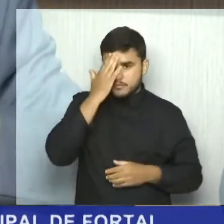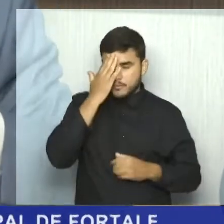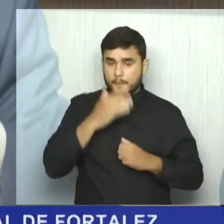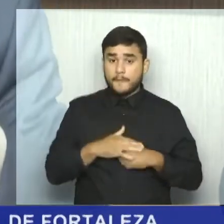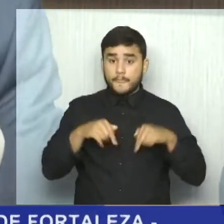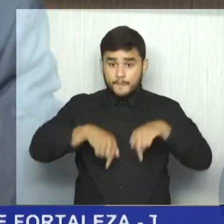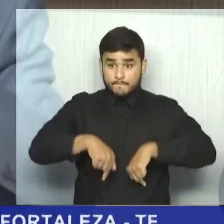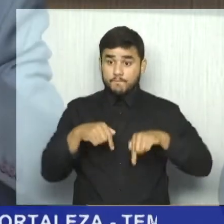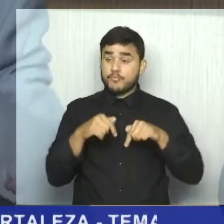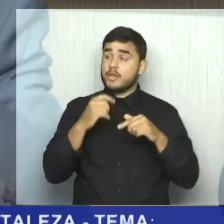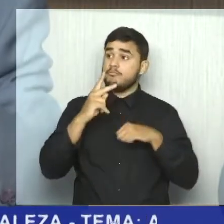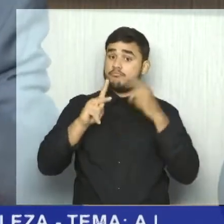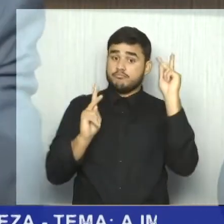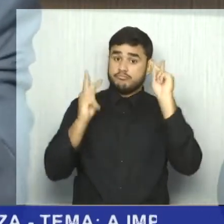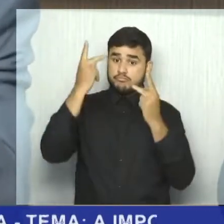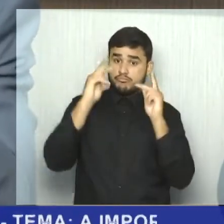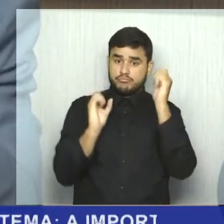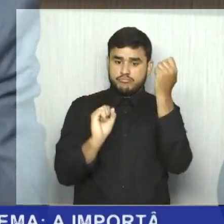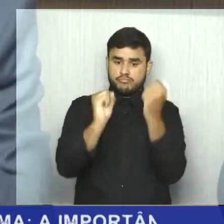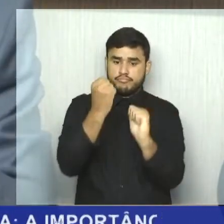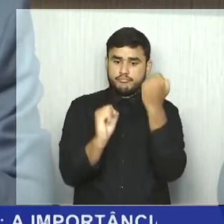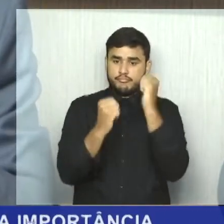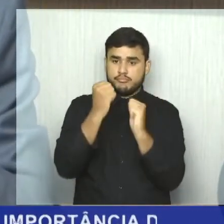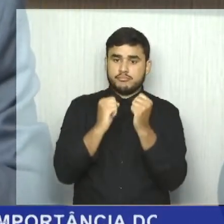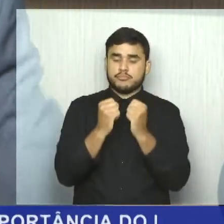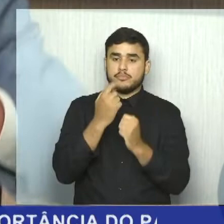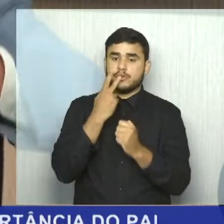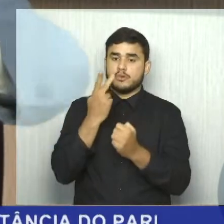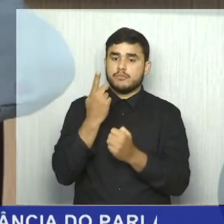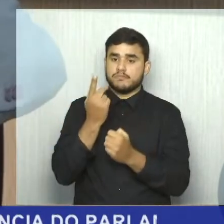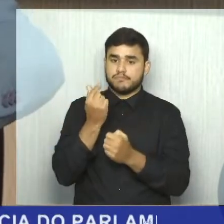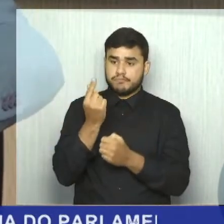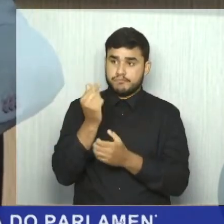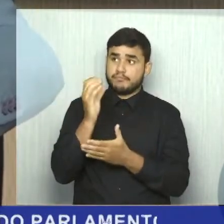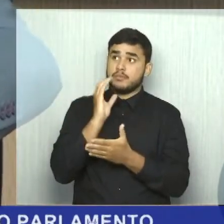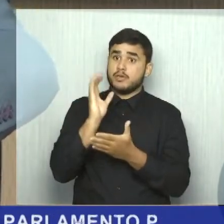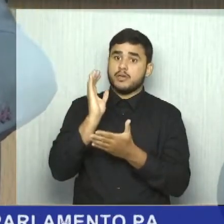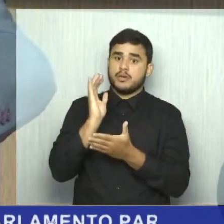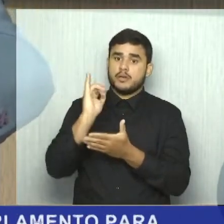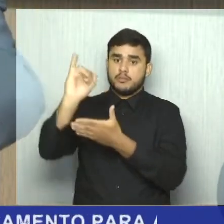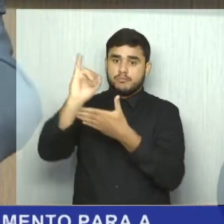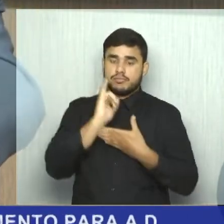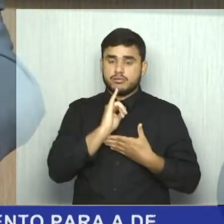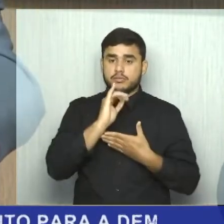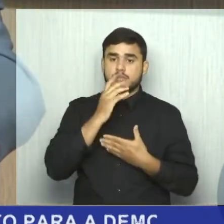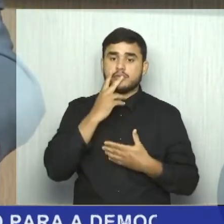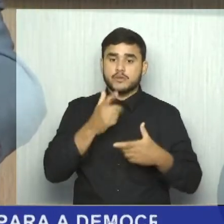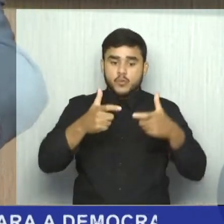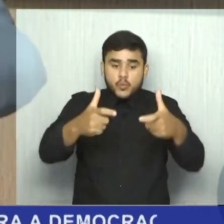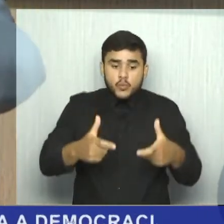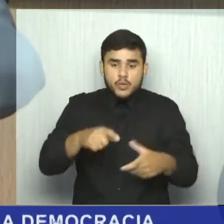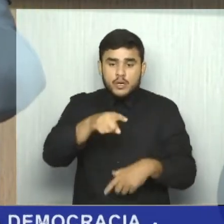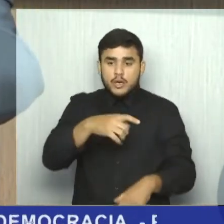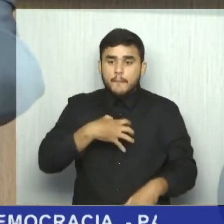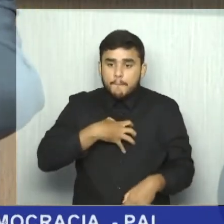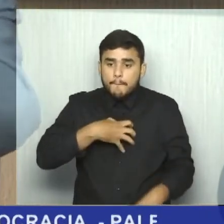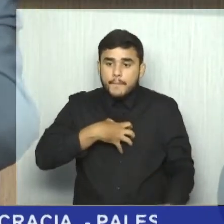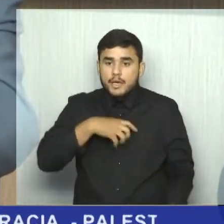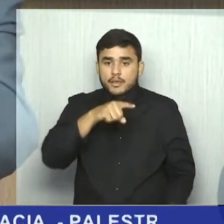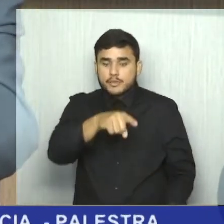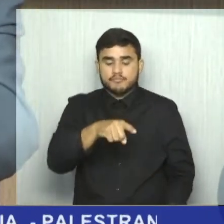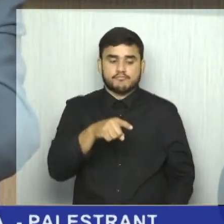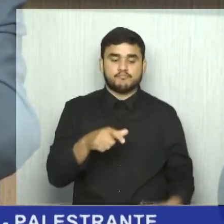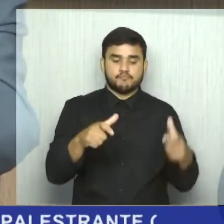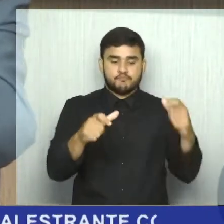refino, ela fez um cálculo, que é o cálculo do frete. Então, ela bota a Landulfo Alves na Bahia, ali em Camaçari, ela bota